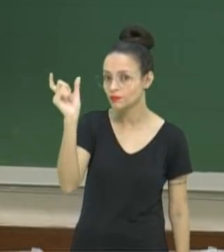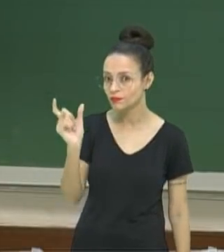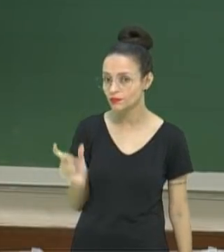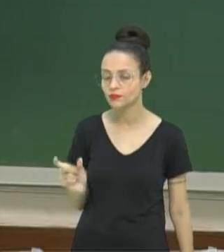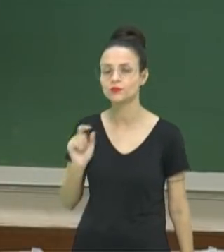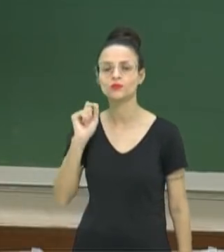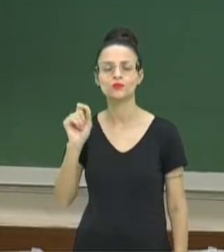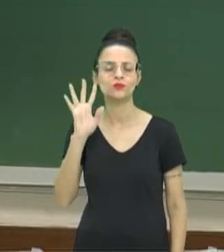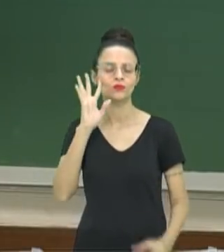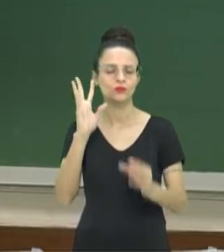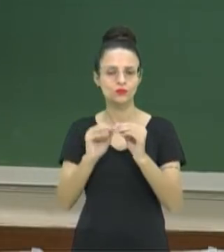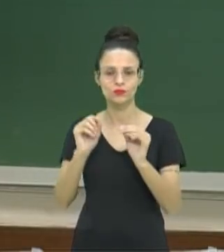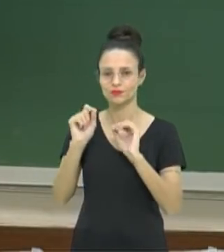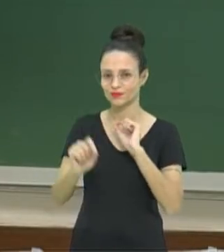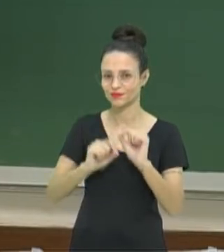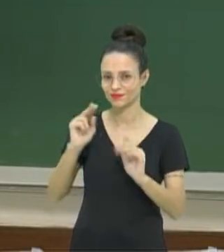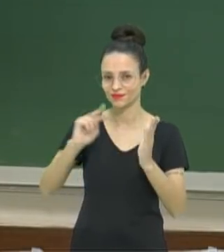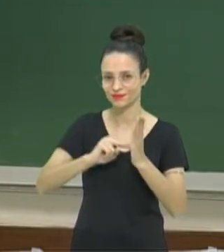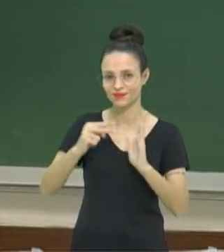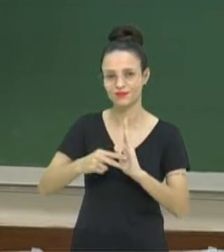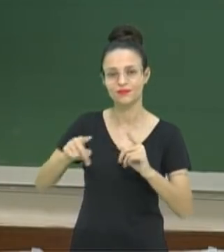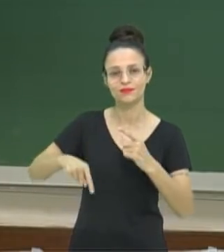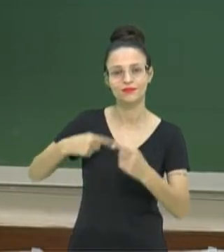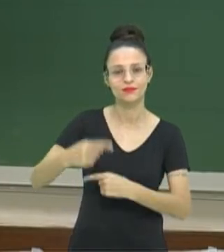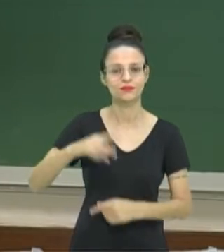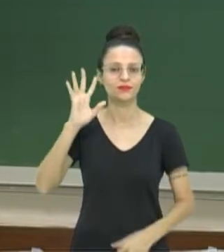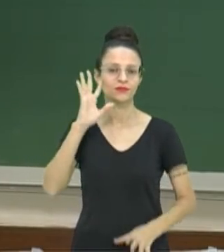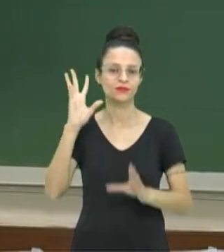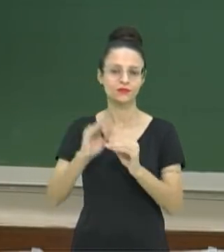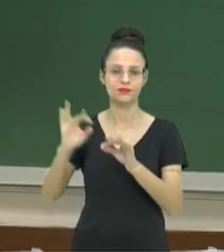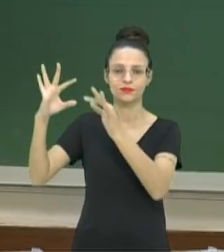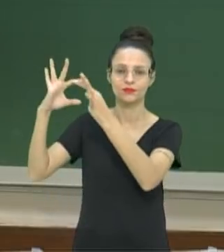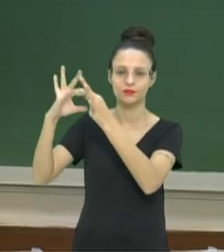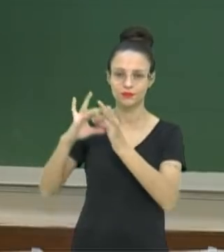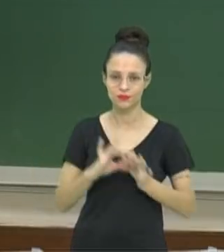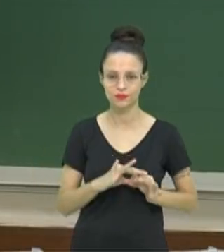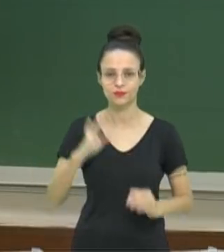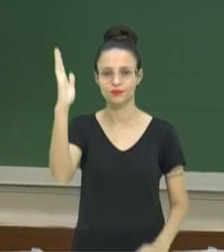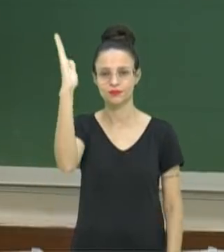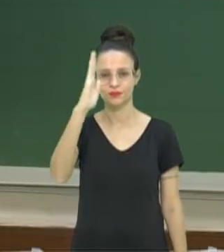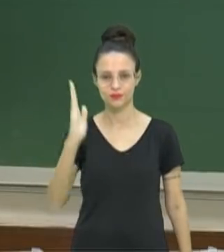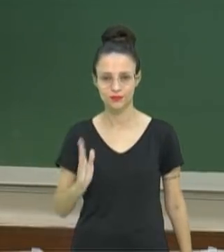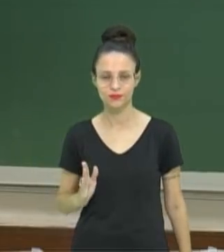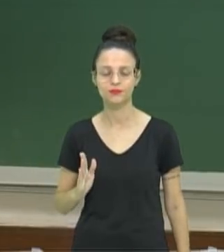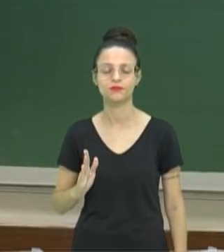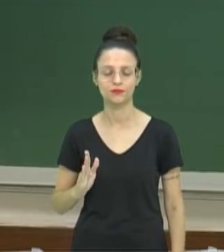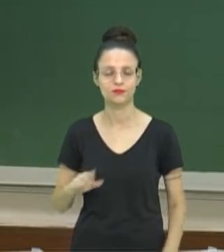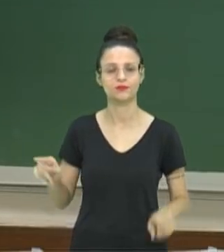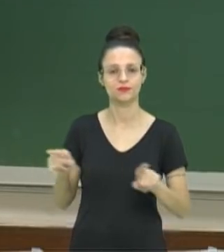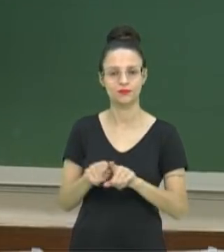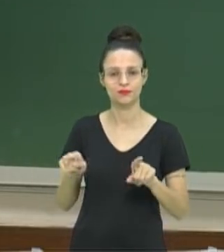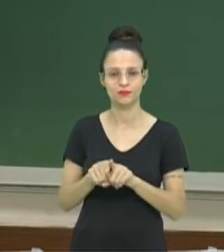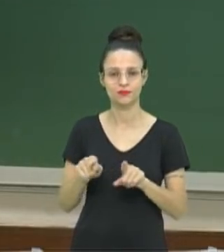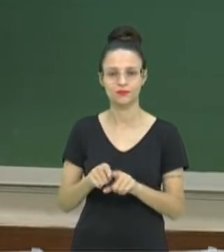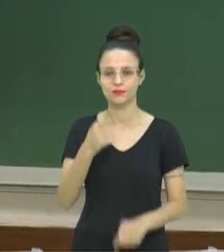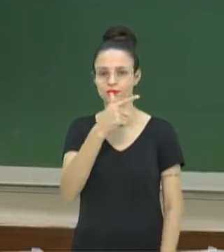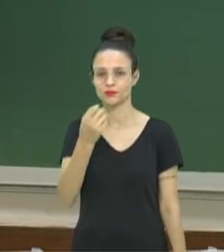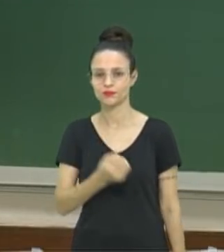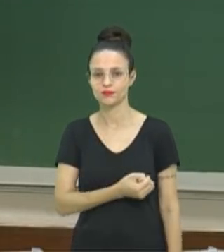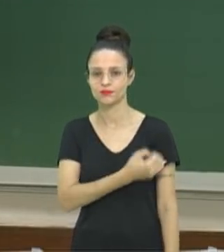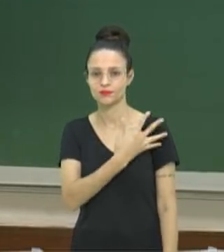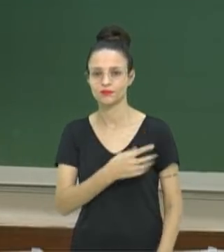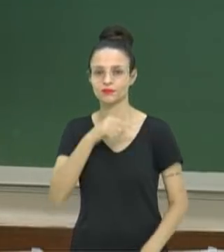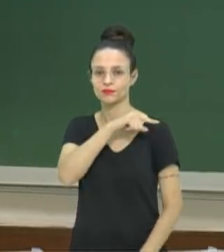o que elas significam, para depois entender todo o contexto ali brasileiro e mais tarde em outras séries vocês